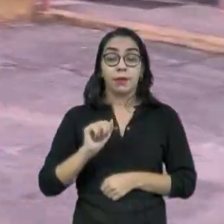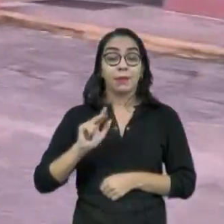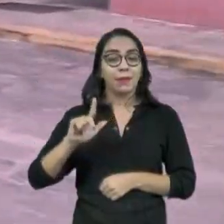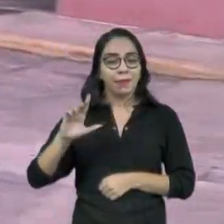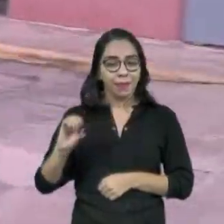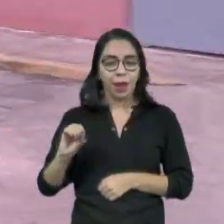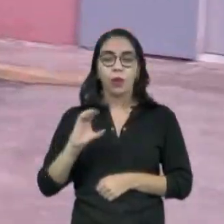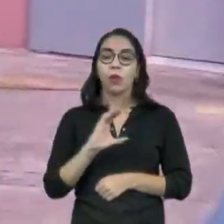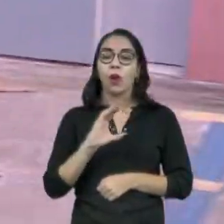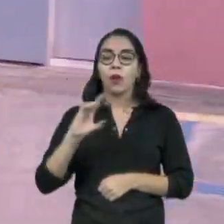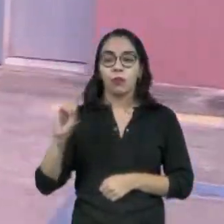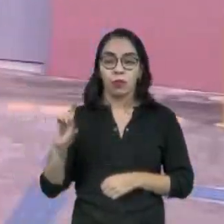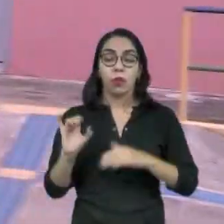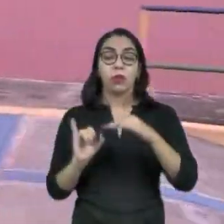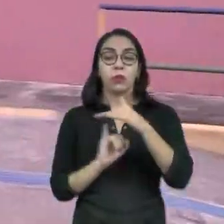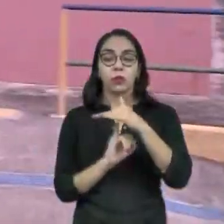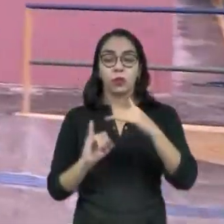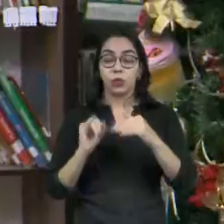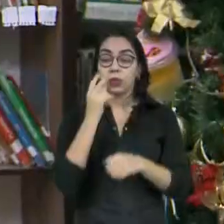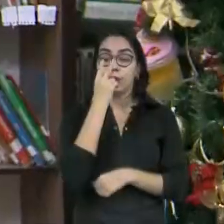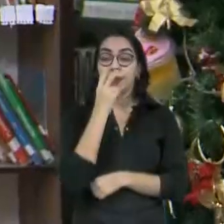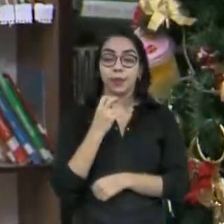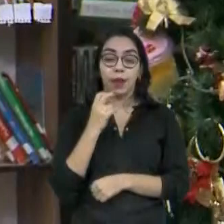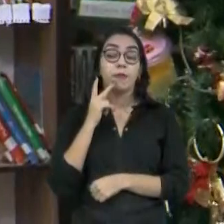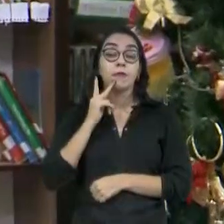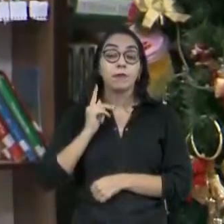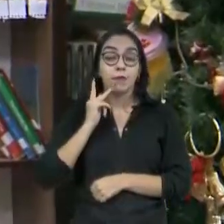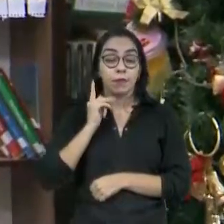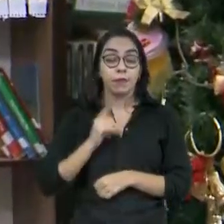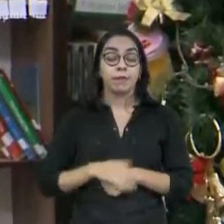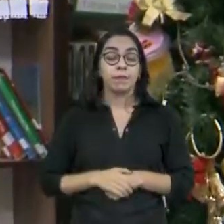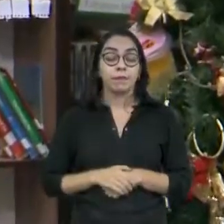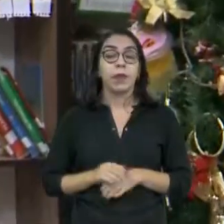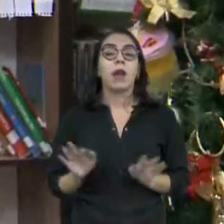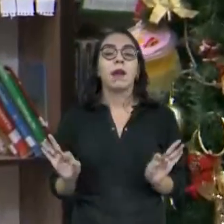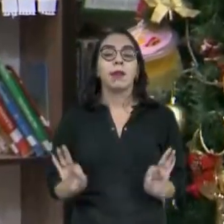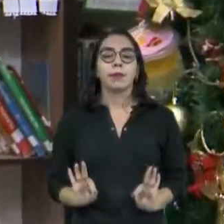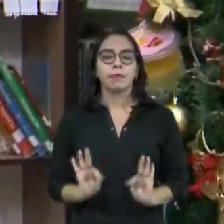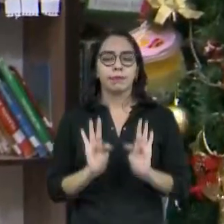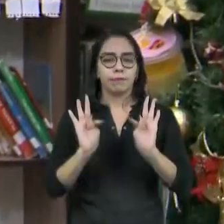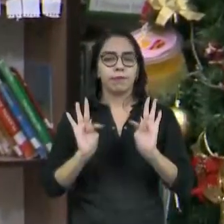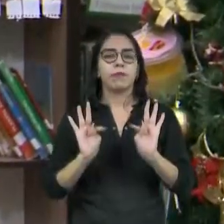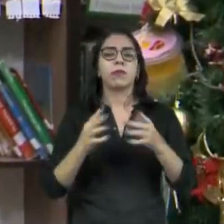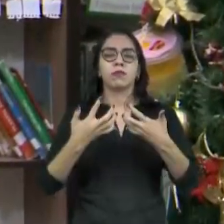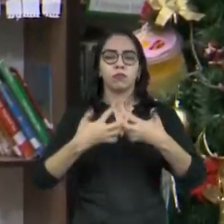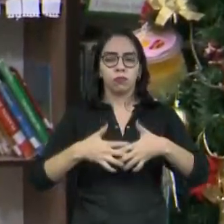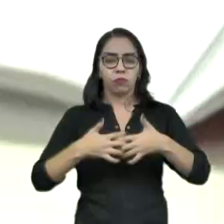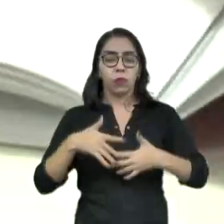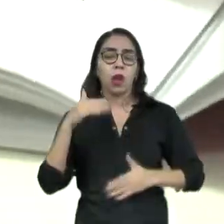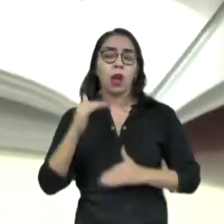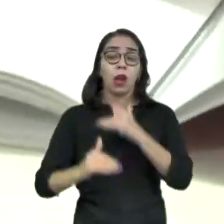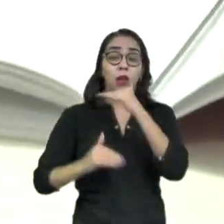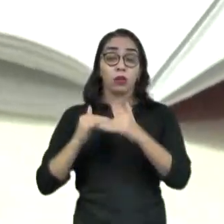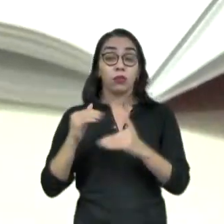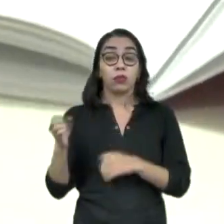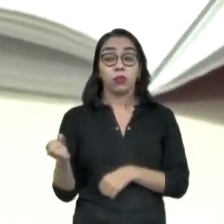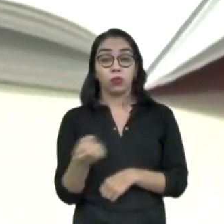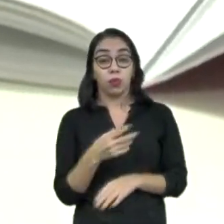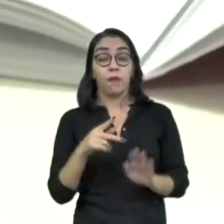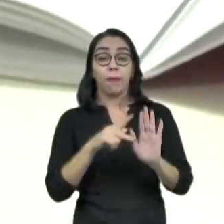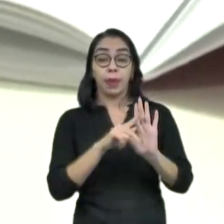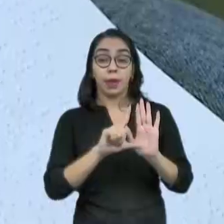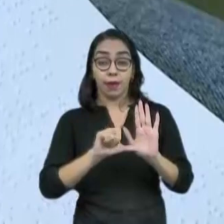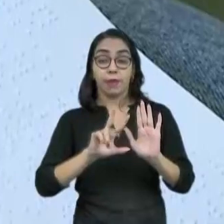coordenador do Instituto dos Cegos em Fortaleza o avanço da tecnologia juntamente com o novo projeto de lei traz mudanças